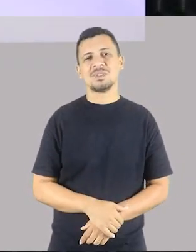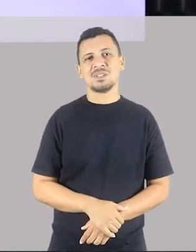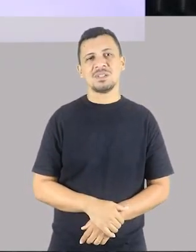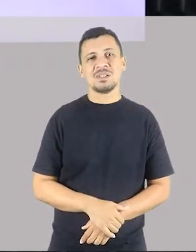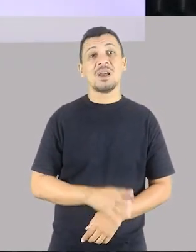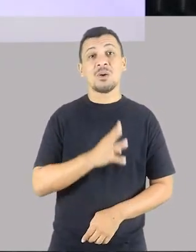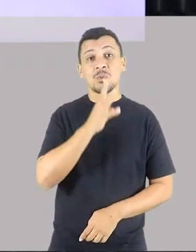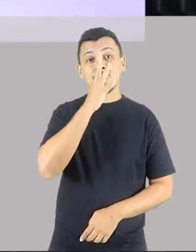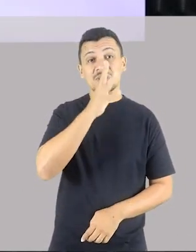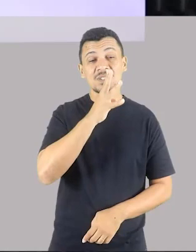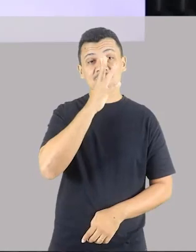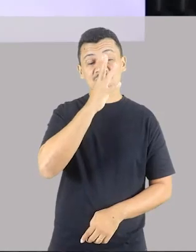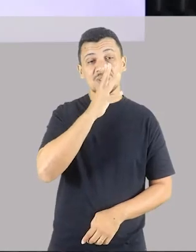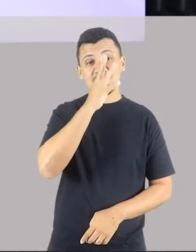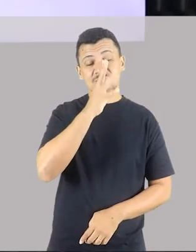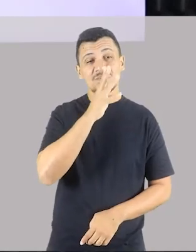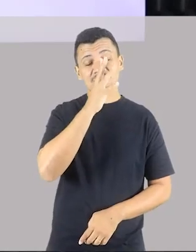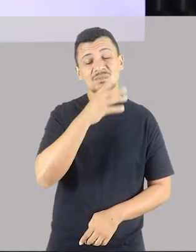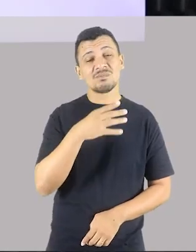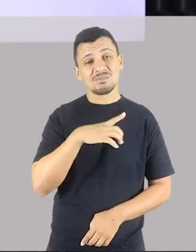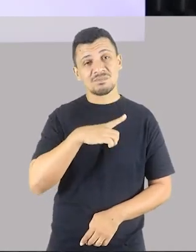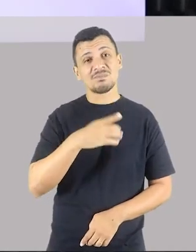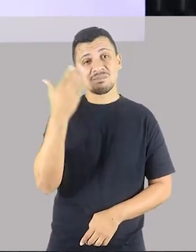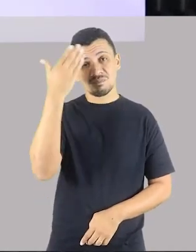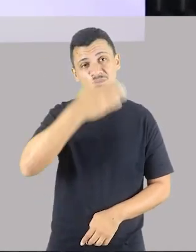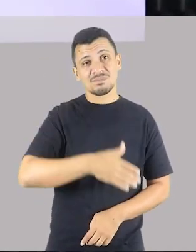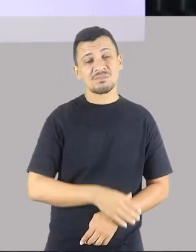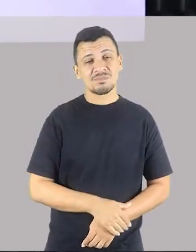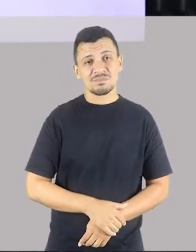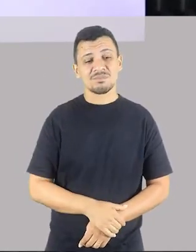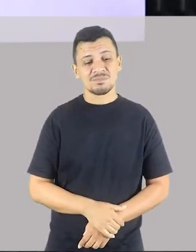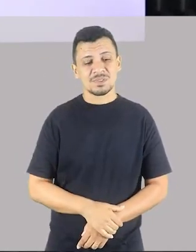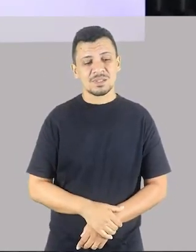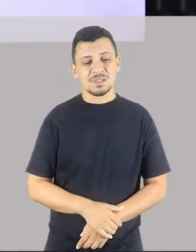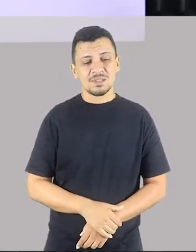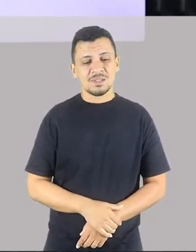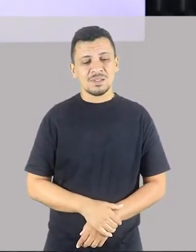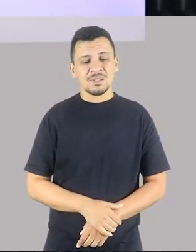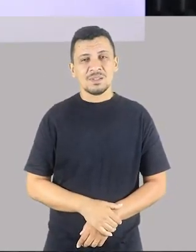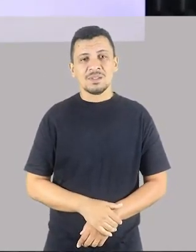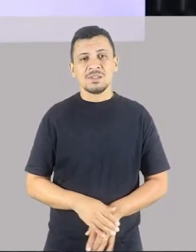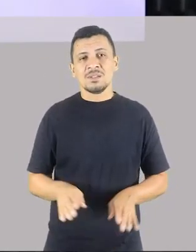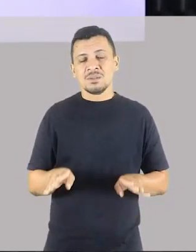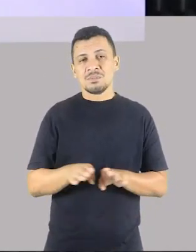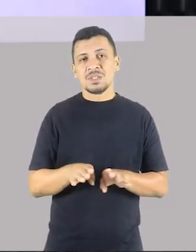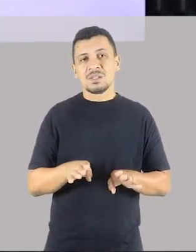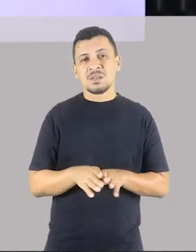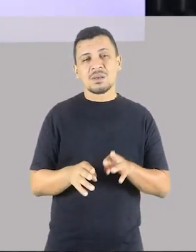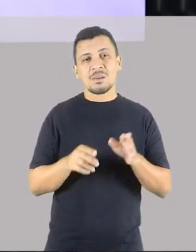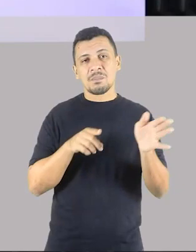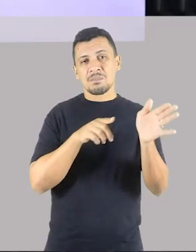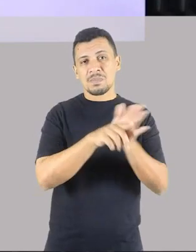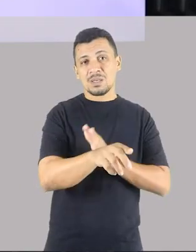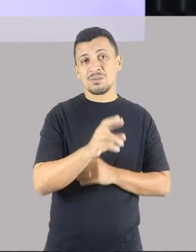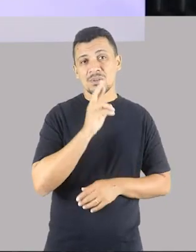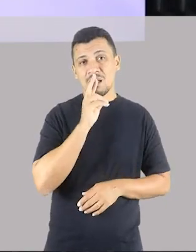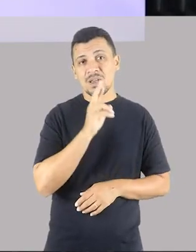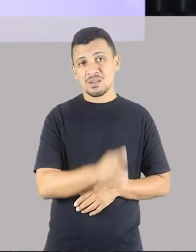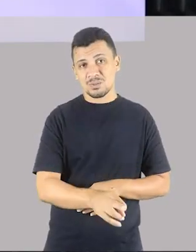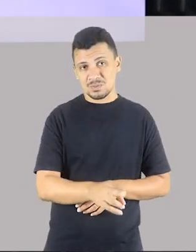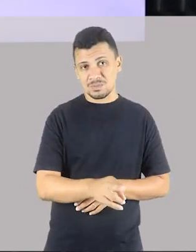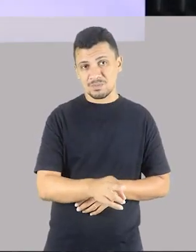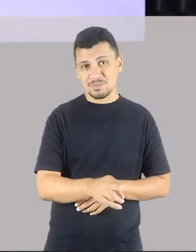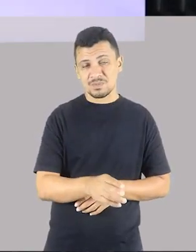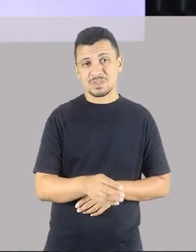um exagero de maneira enfática, isso é a hipérbole, tá bom? É muito interessante que ao resolver as questões,